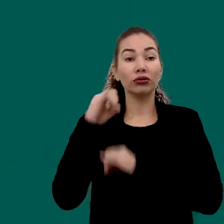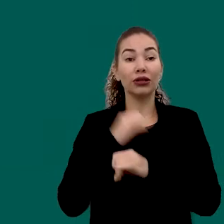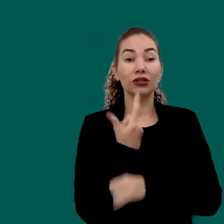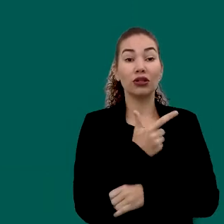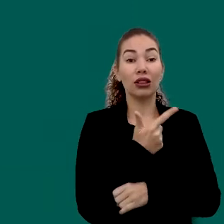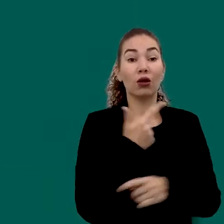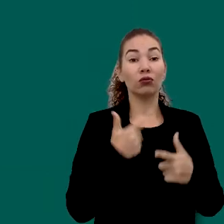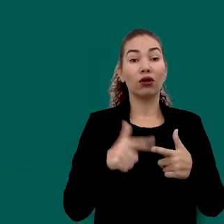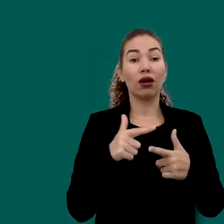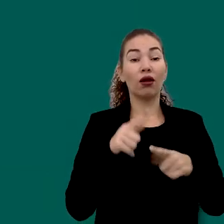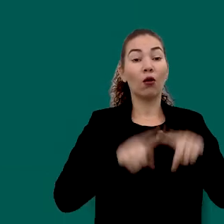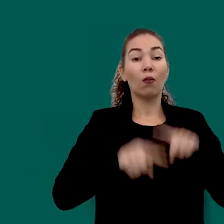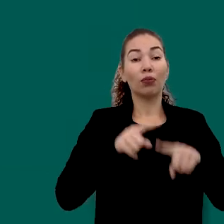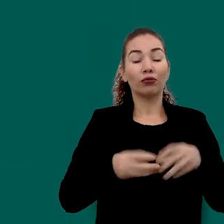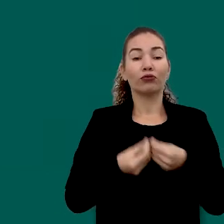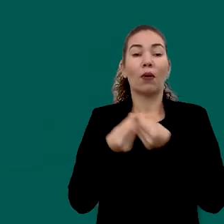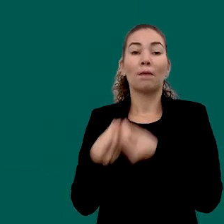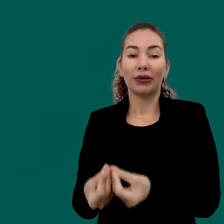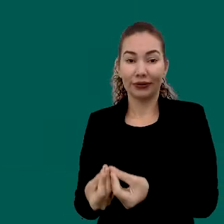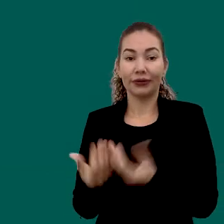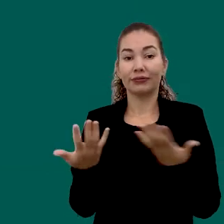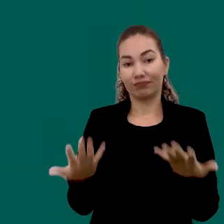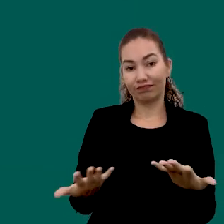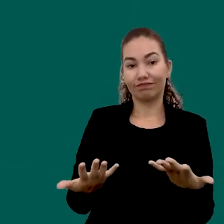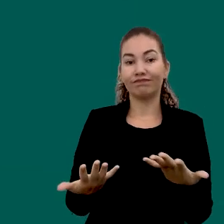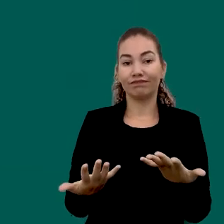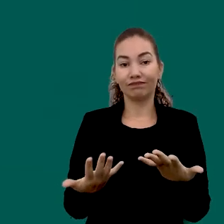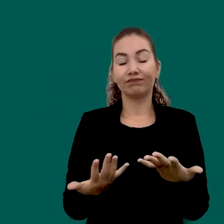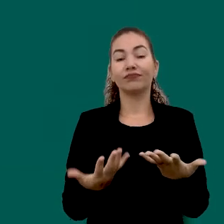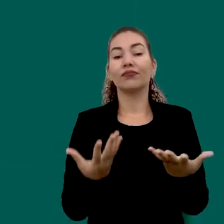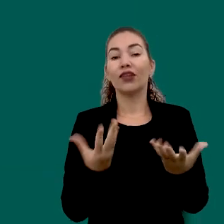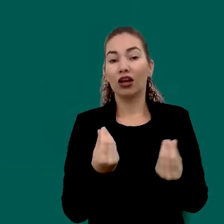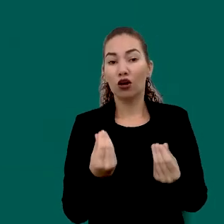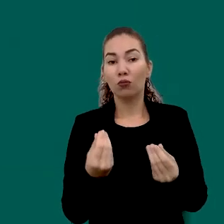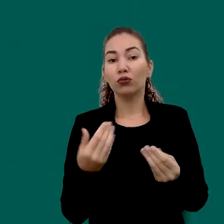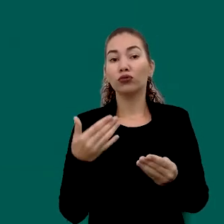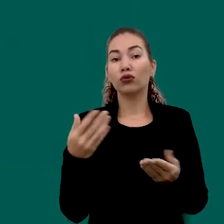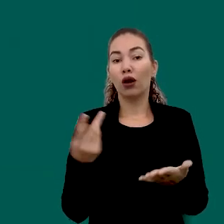desafios. E muitos surgiram aí no meio de todo esse processo, né?